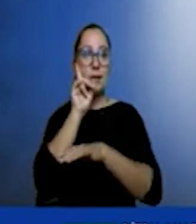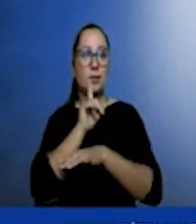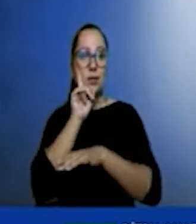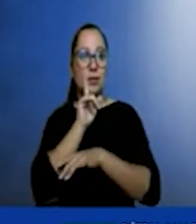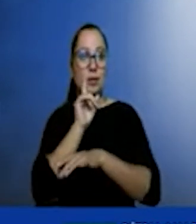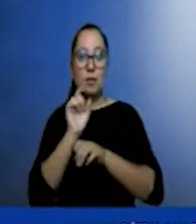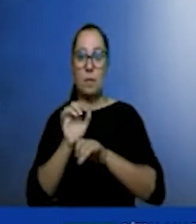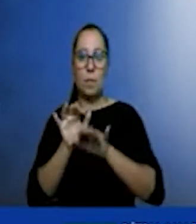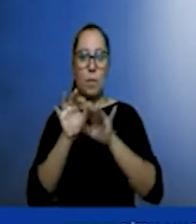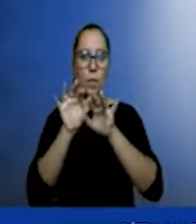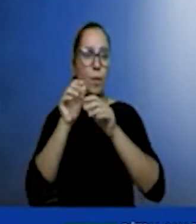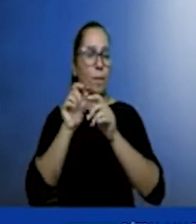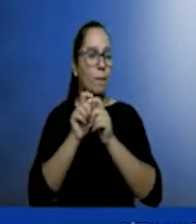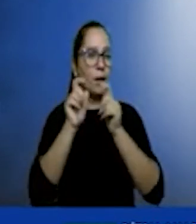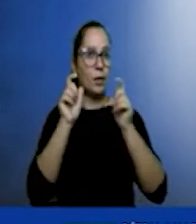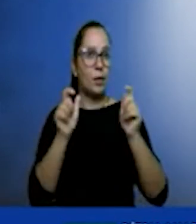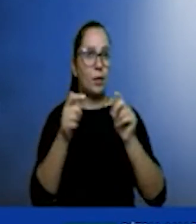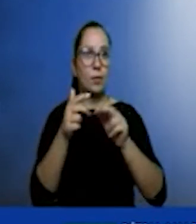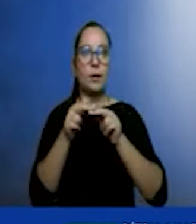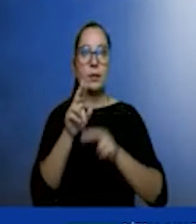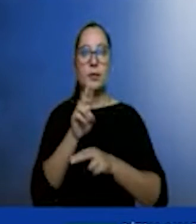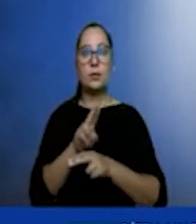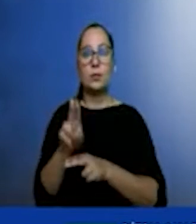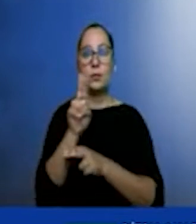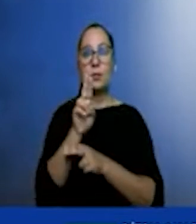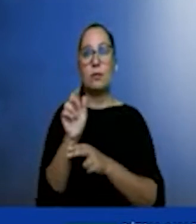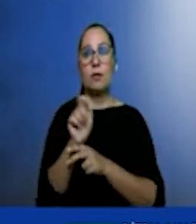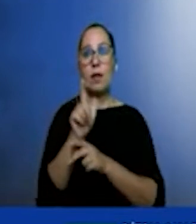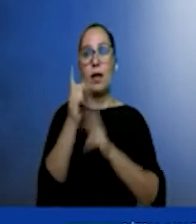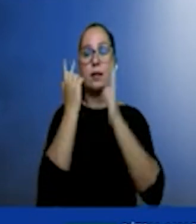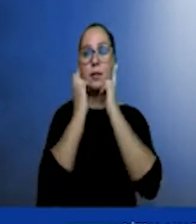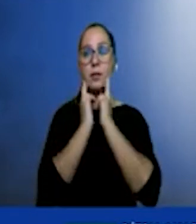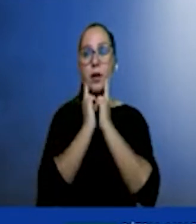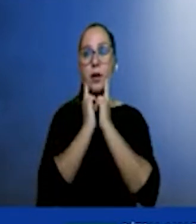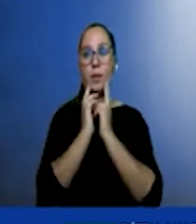maior, porque você utiliza gás natural. E mesmo